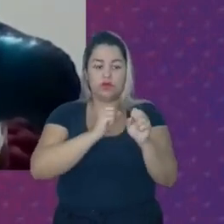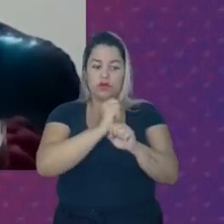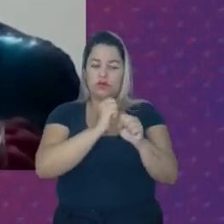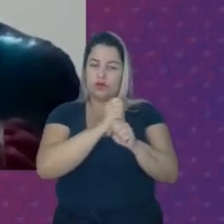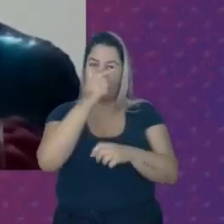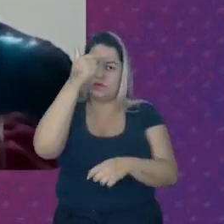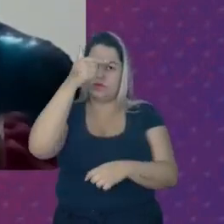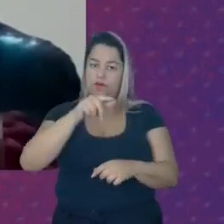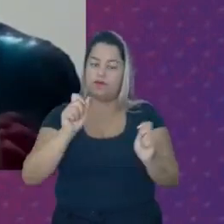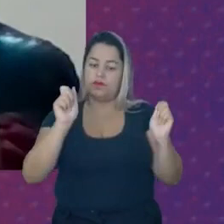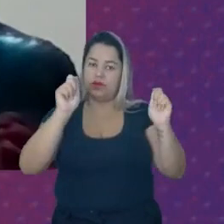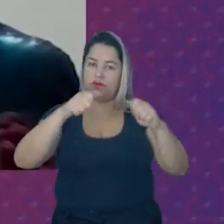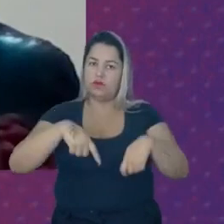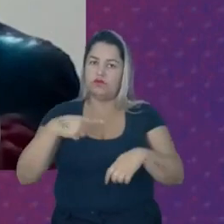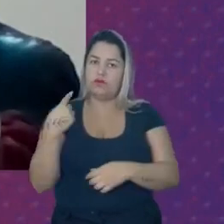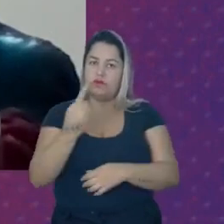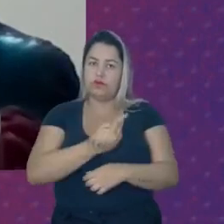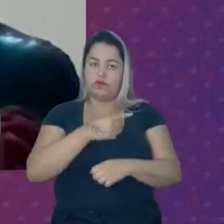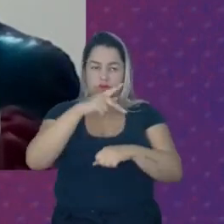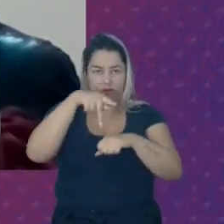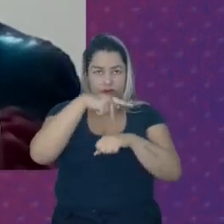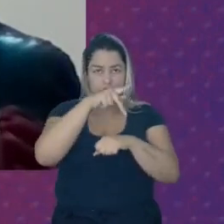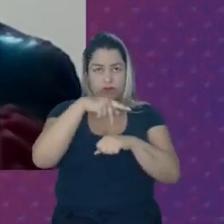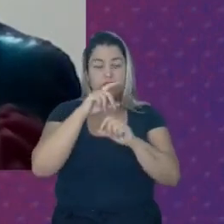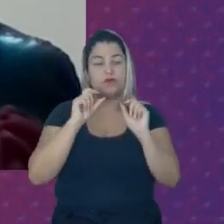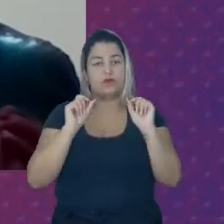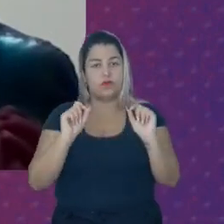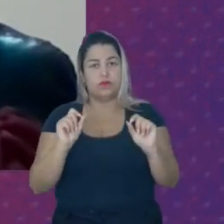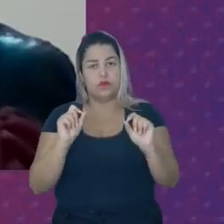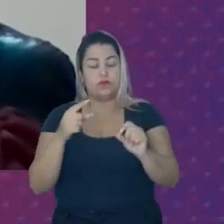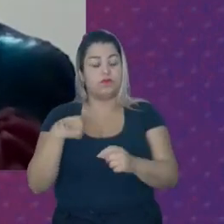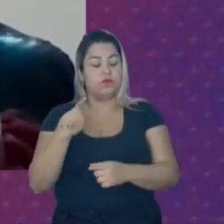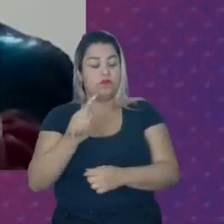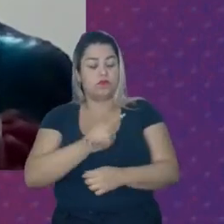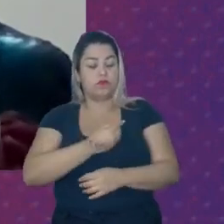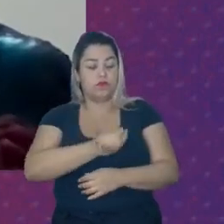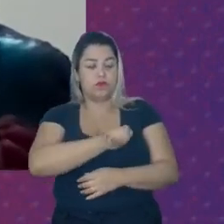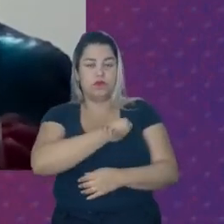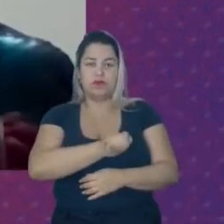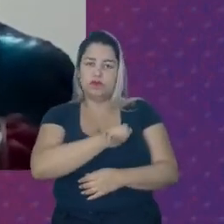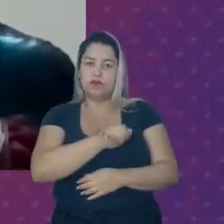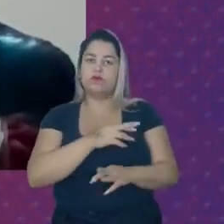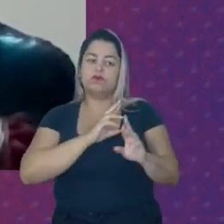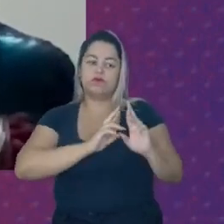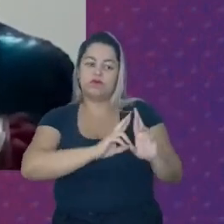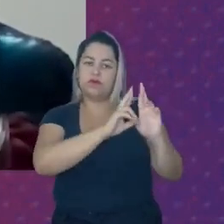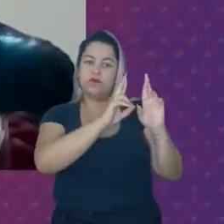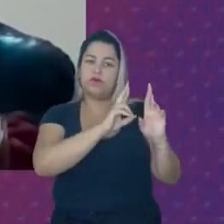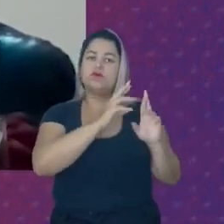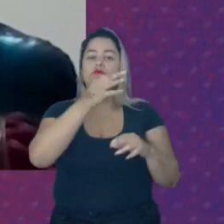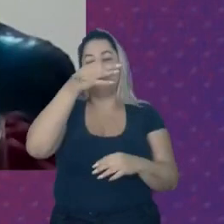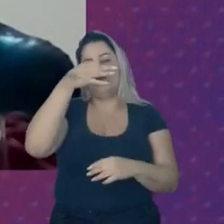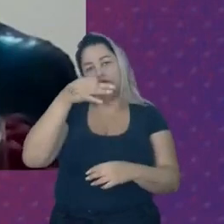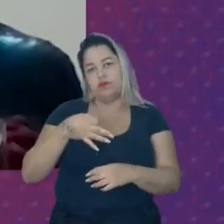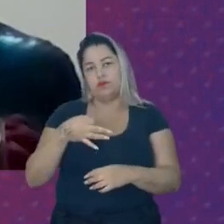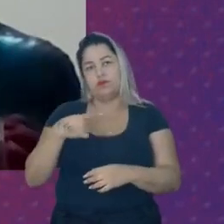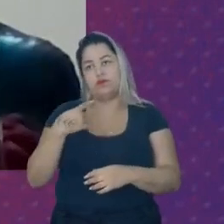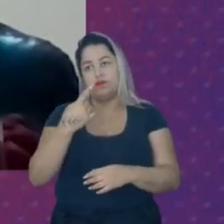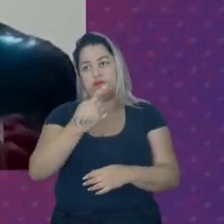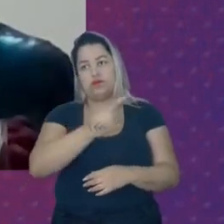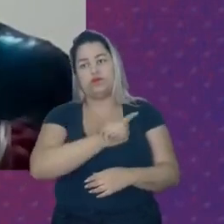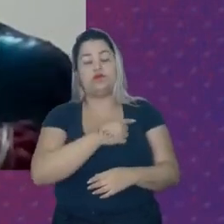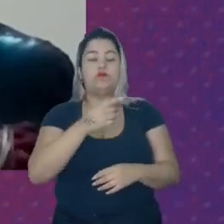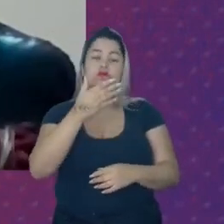tão necessária do nosso país, em que nós estamos com as expectativas tão positivas mediante esse